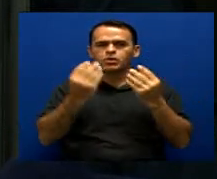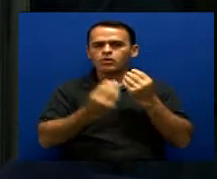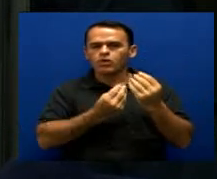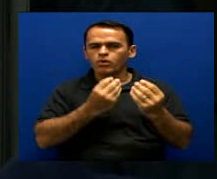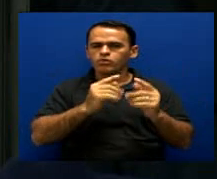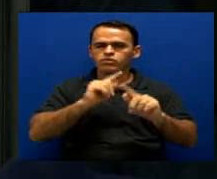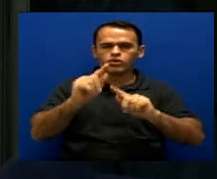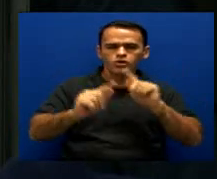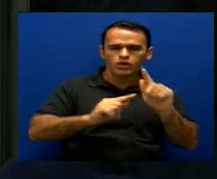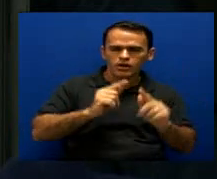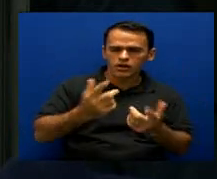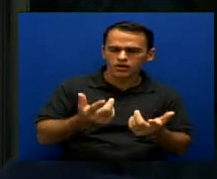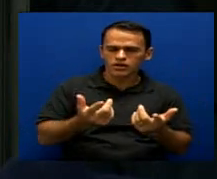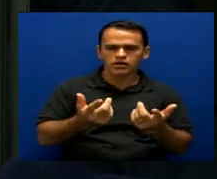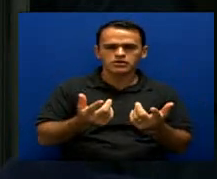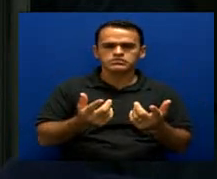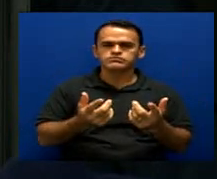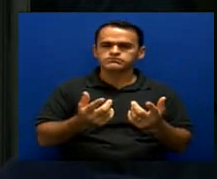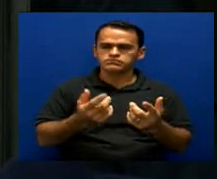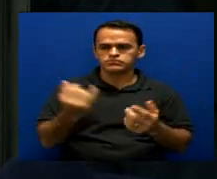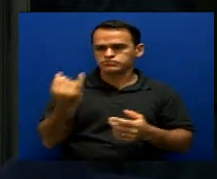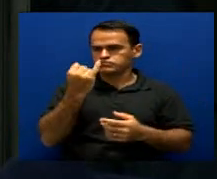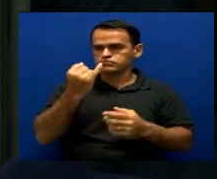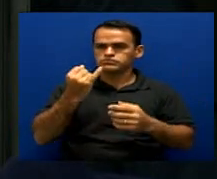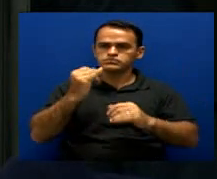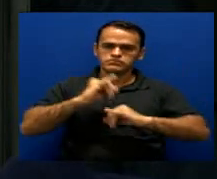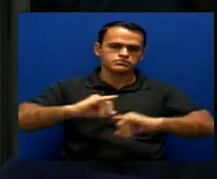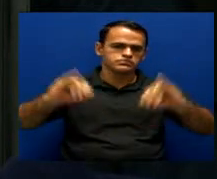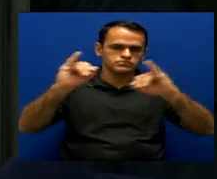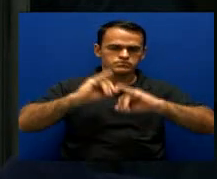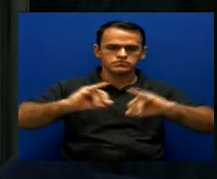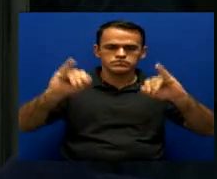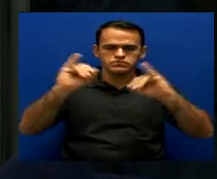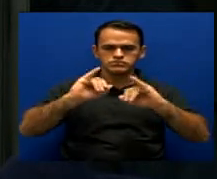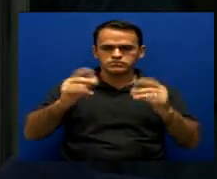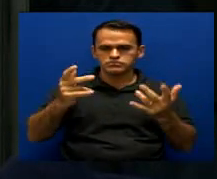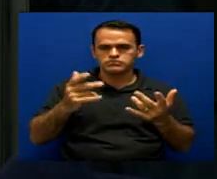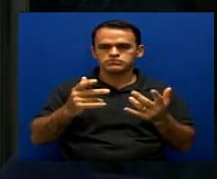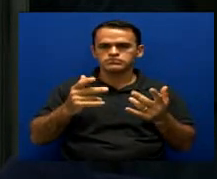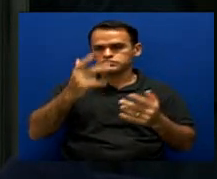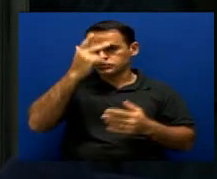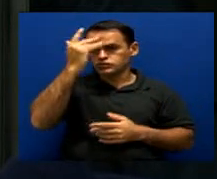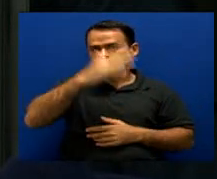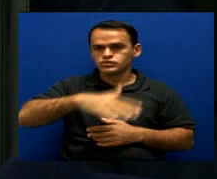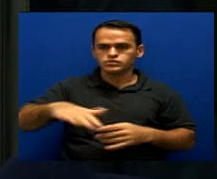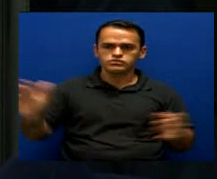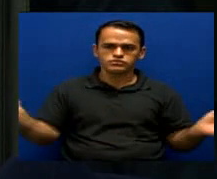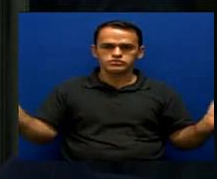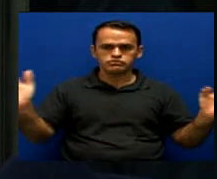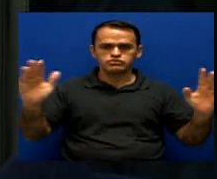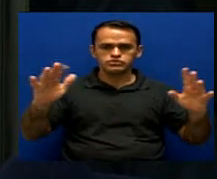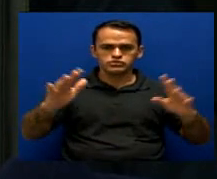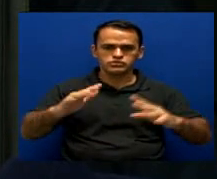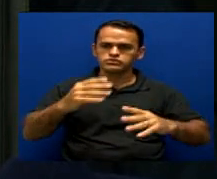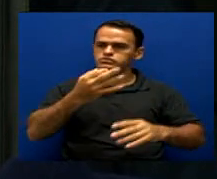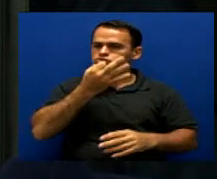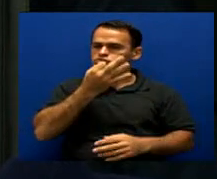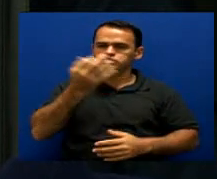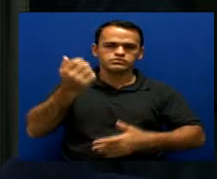se há interesse ou que divulga entrar pra que para que essa situação seja cada vez maior